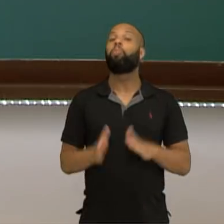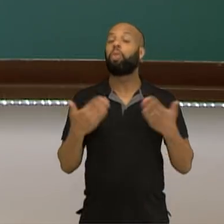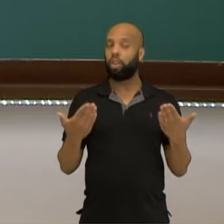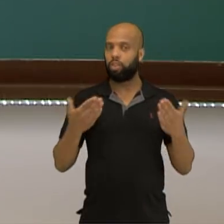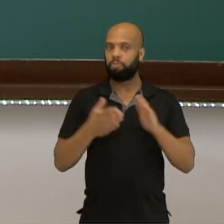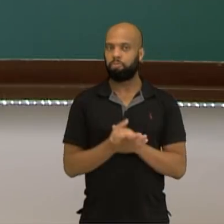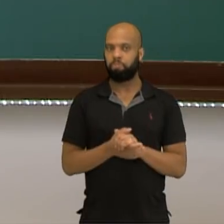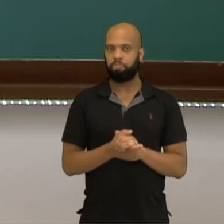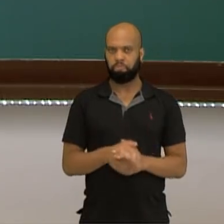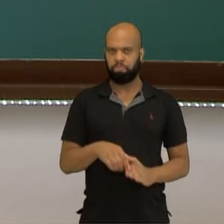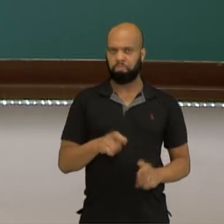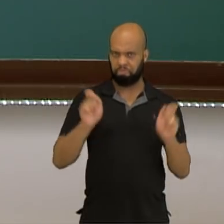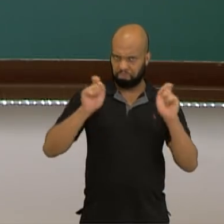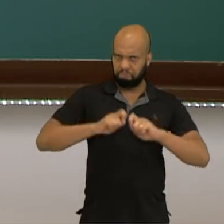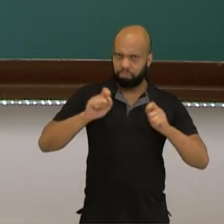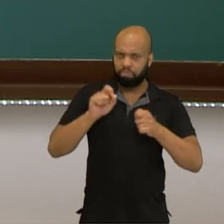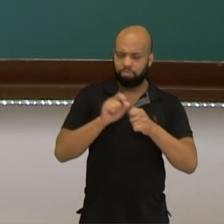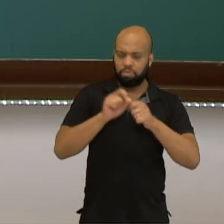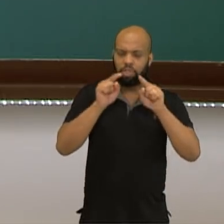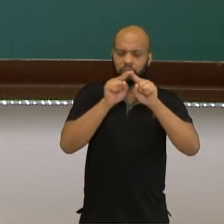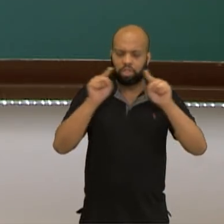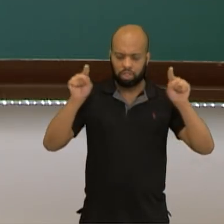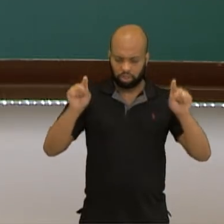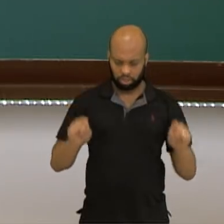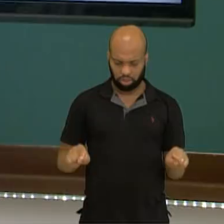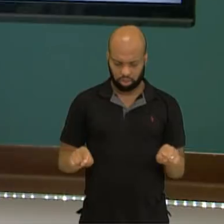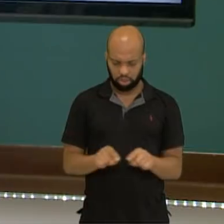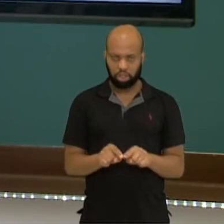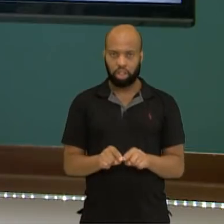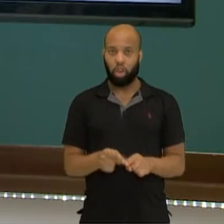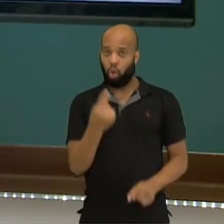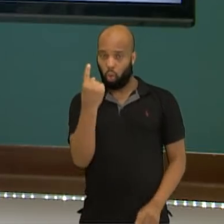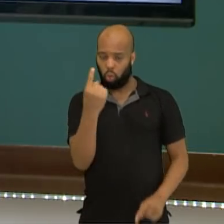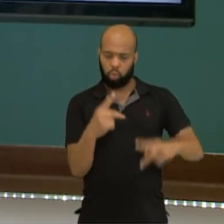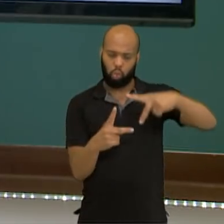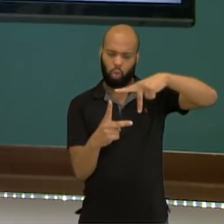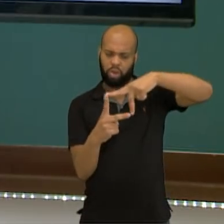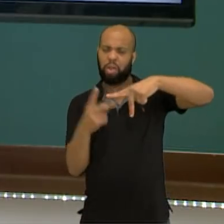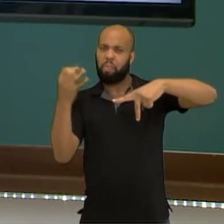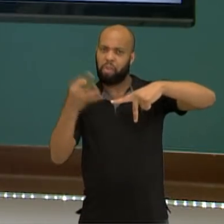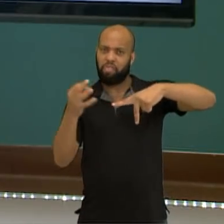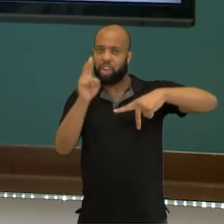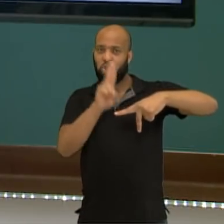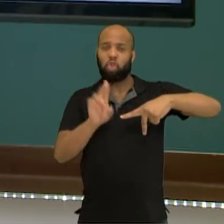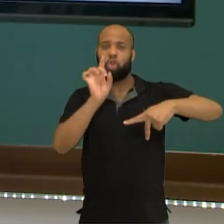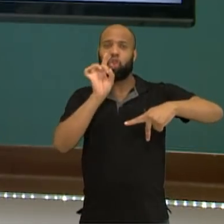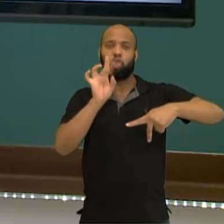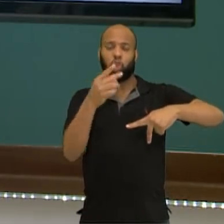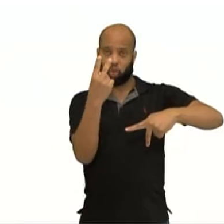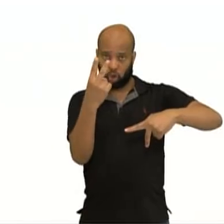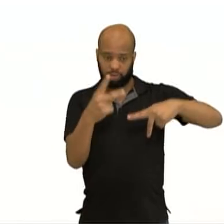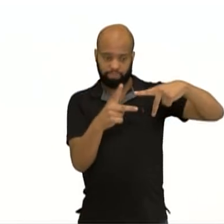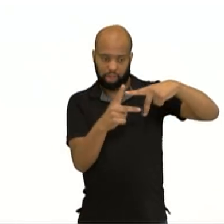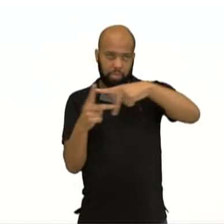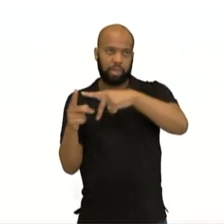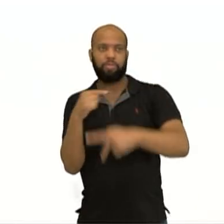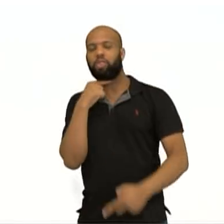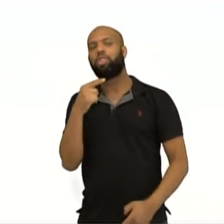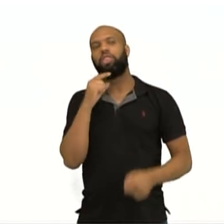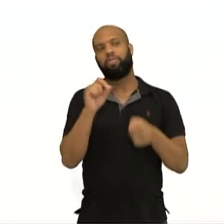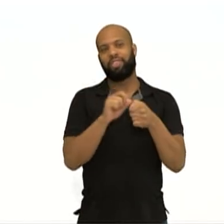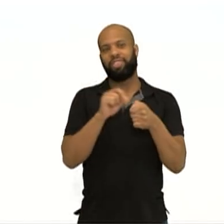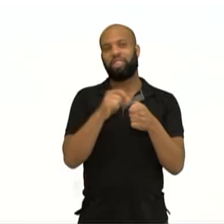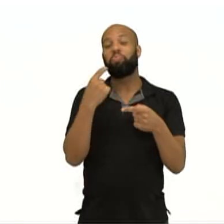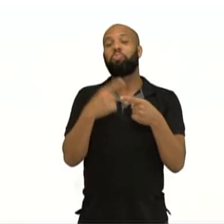E aí, pessoal, será que eu consegui formar um quadrado perfeito usando só 2 quadradinhos? Olha lá, não consigo